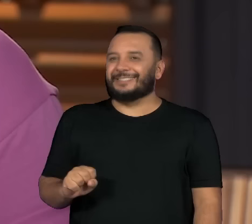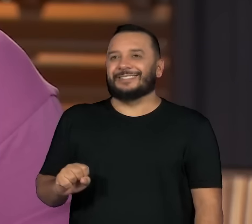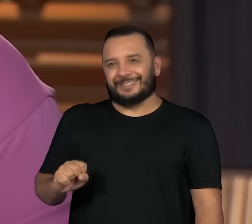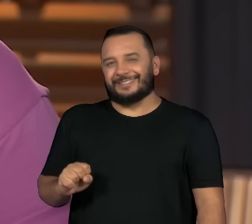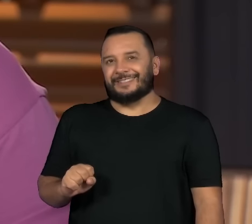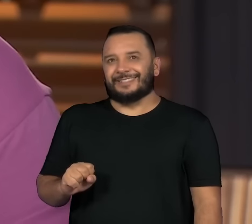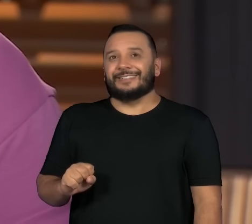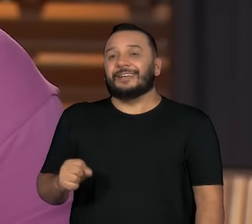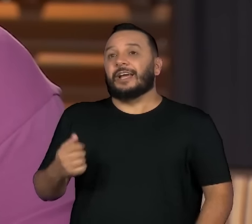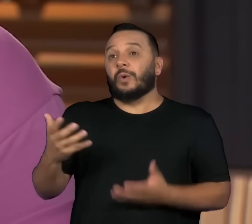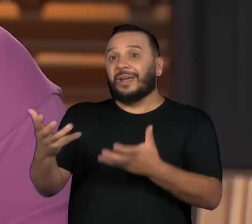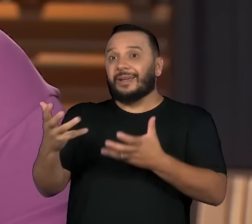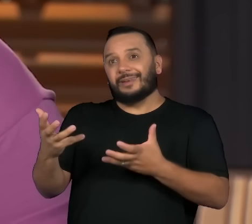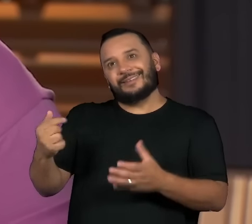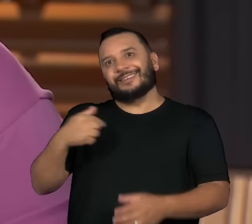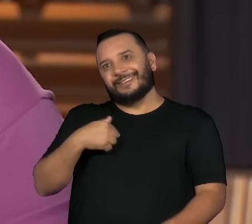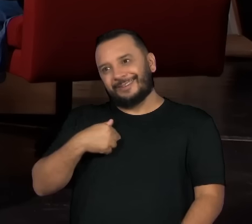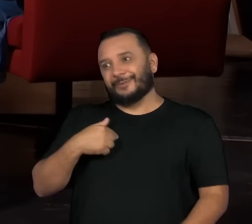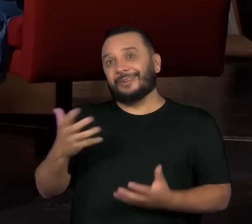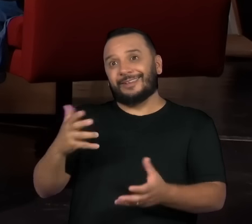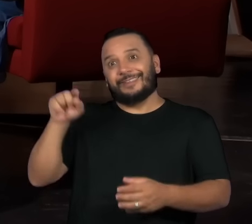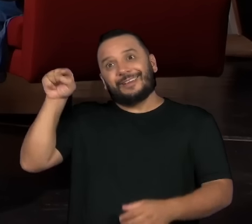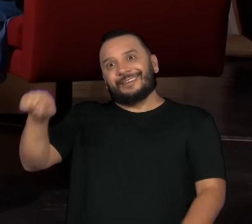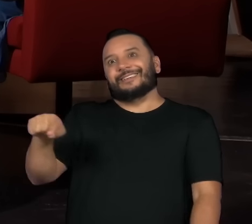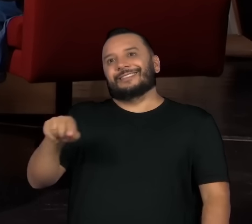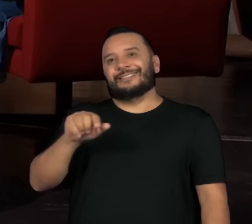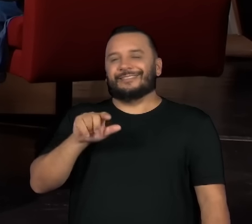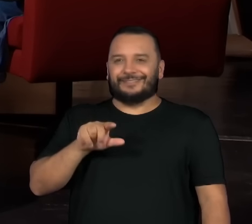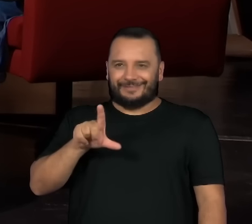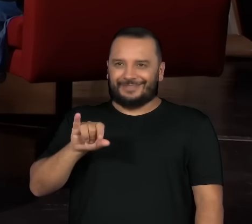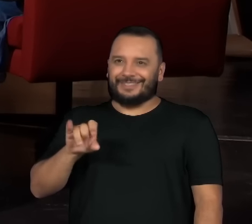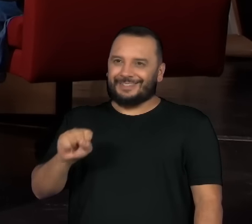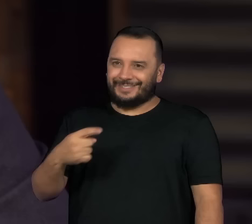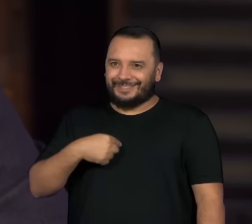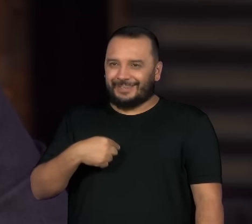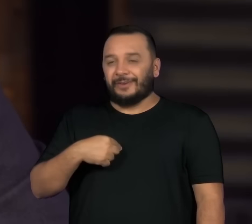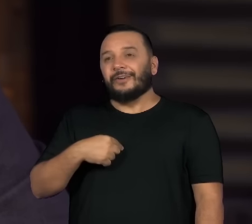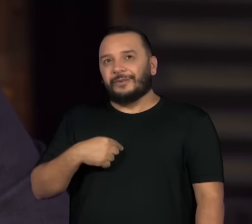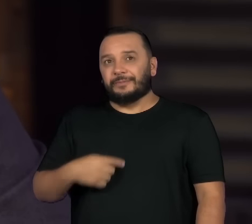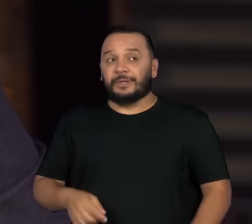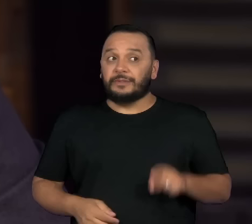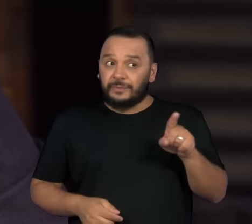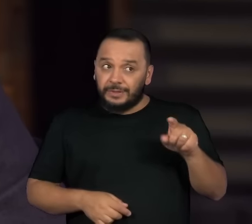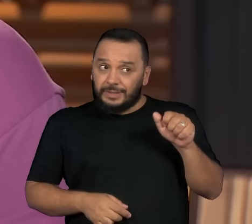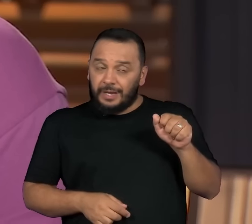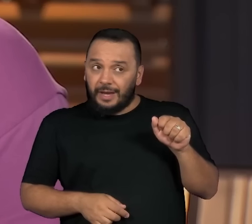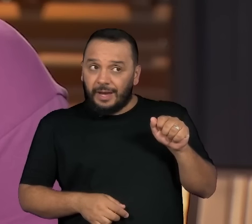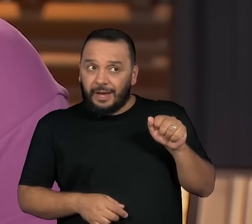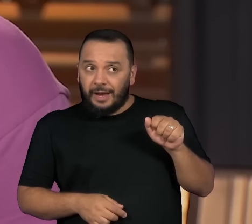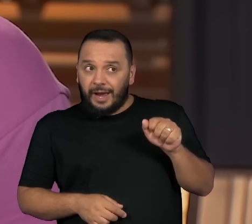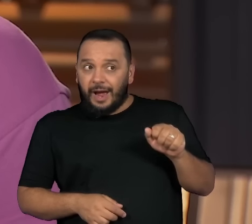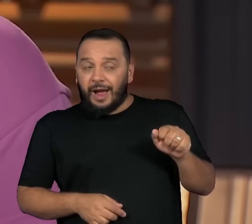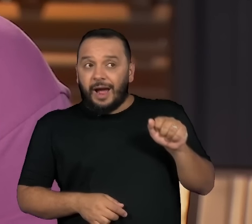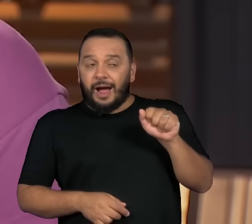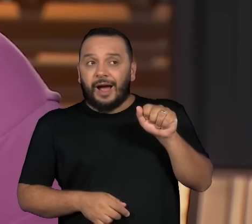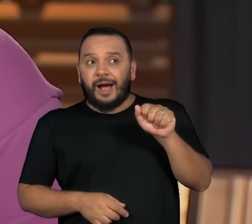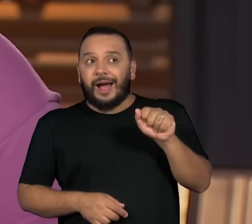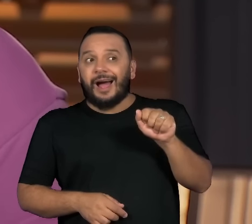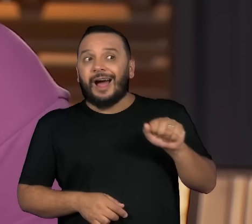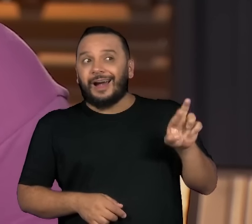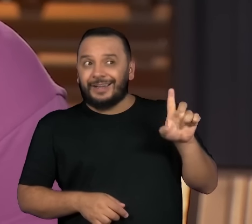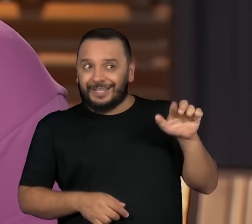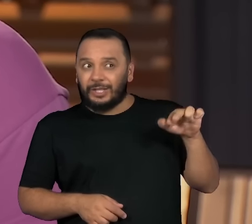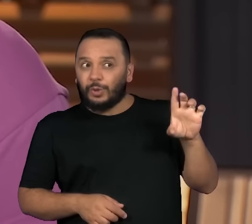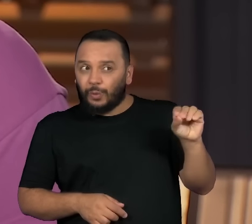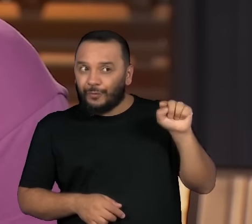é a quem eu queria ser quando eu era adolescente. Sei. E Mas Tia você Amanda era é quem o eu sou hoje em Arlindo. dia. Eu não sei muito bem quem